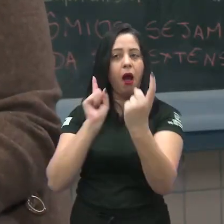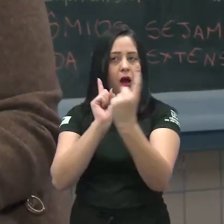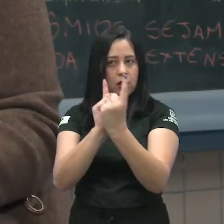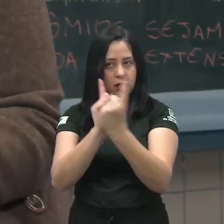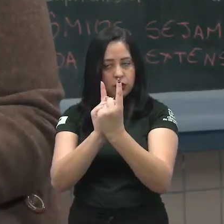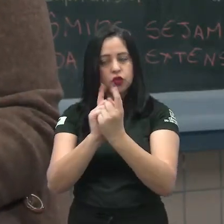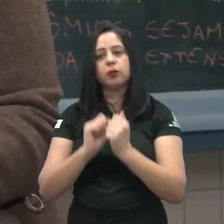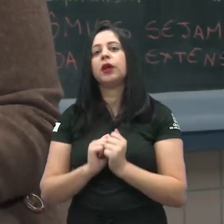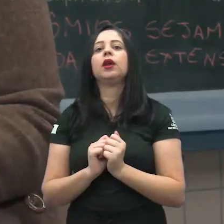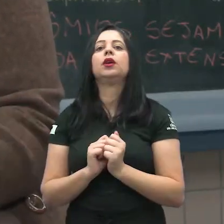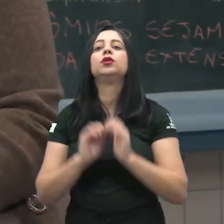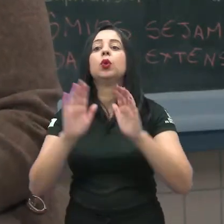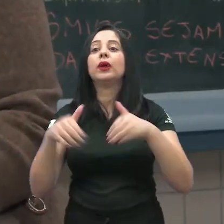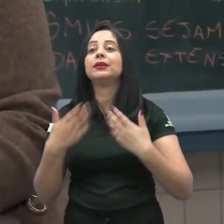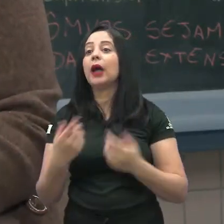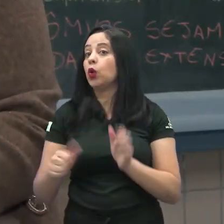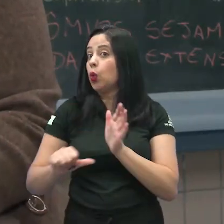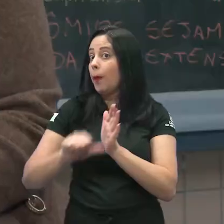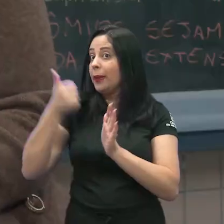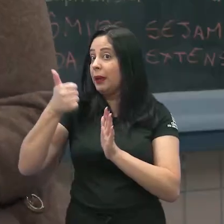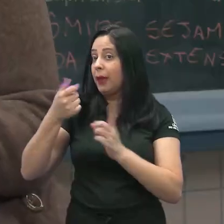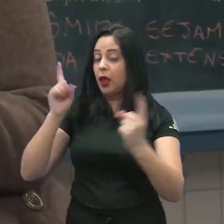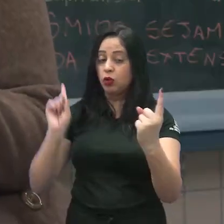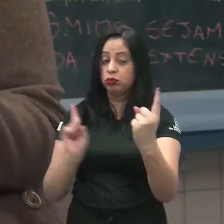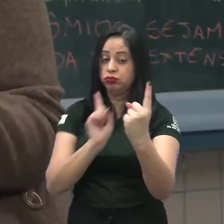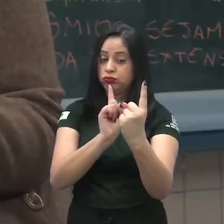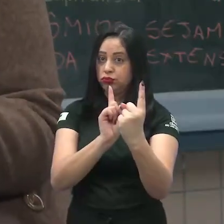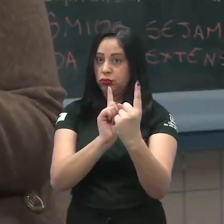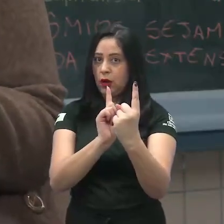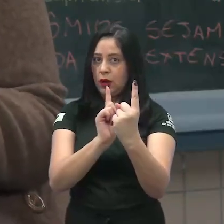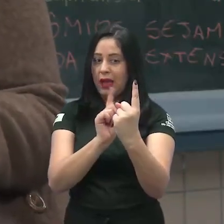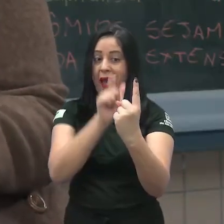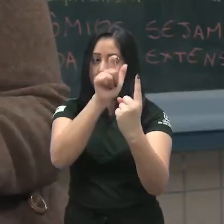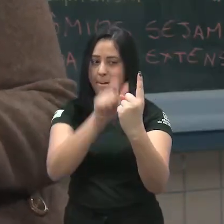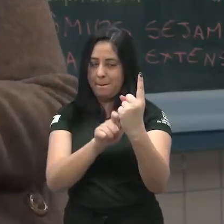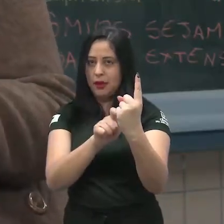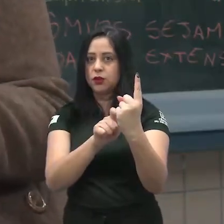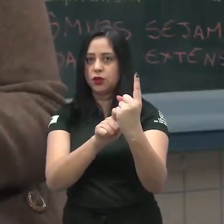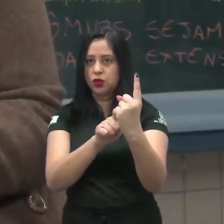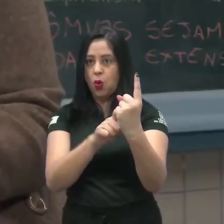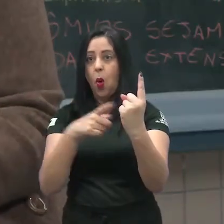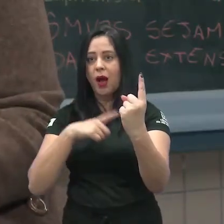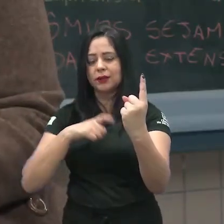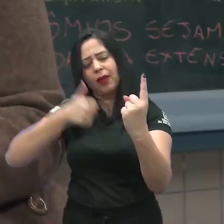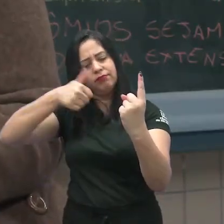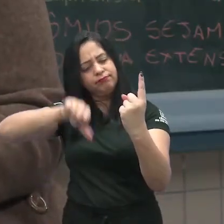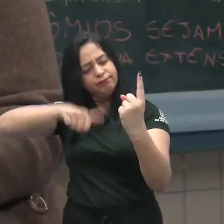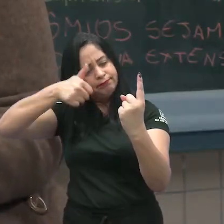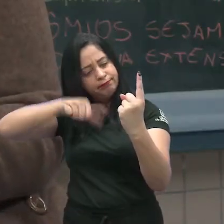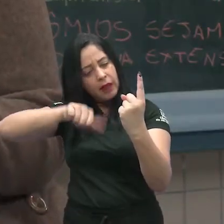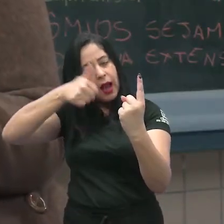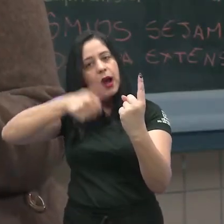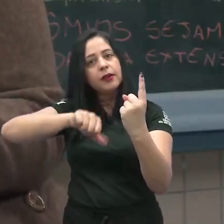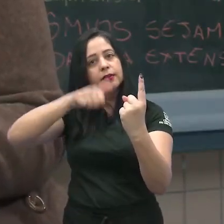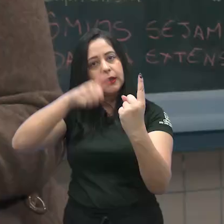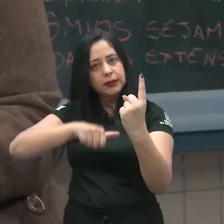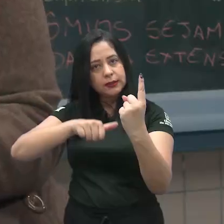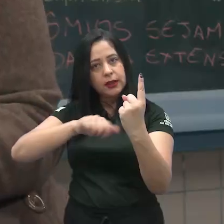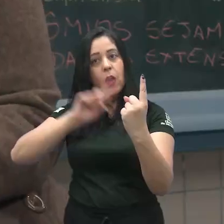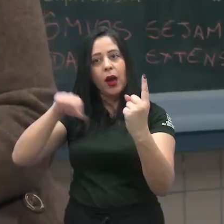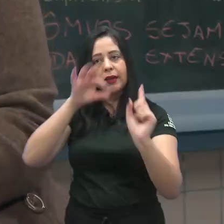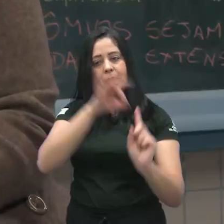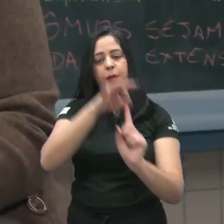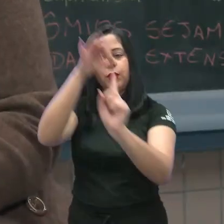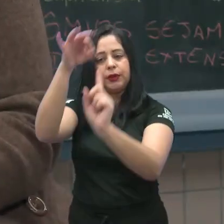E aí, nesse primeiro contato, a pessoa ela passa por uma triagem, né? E é encaminhada